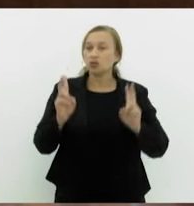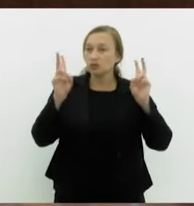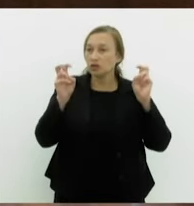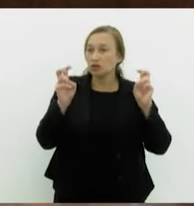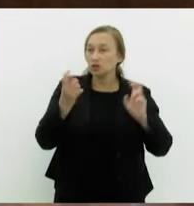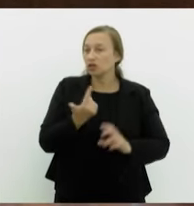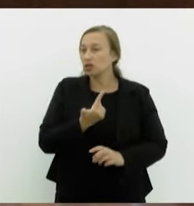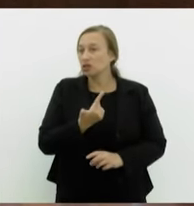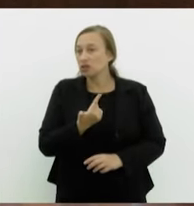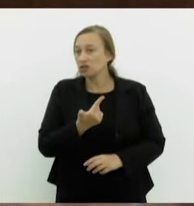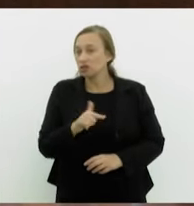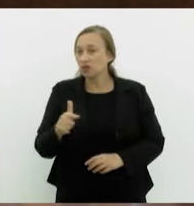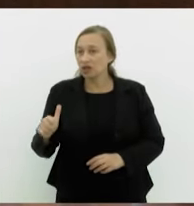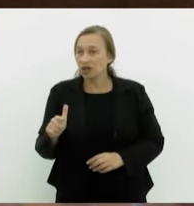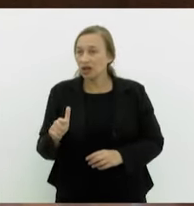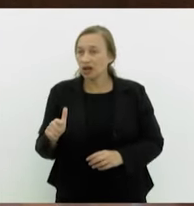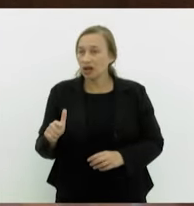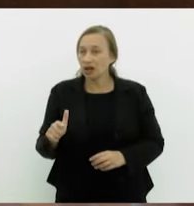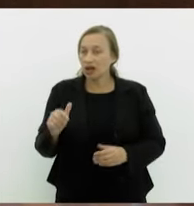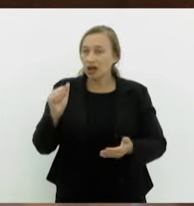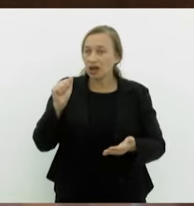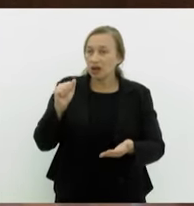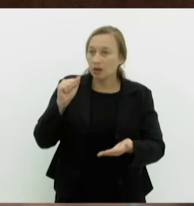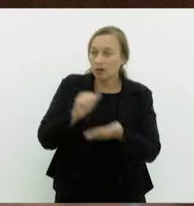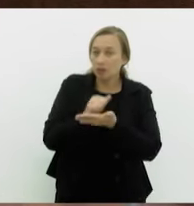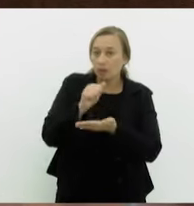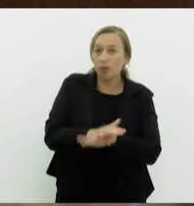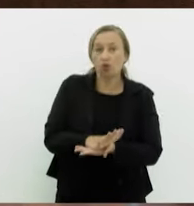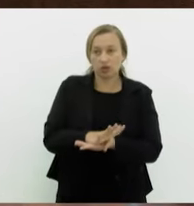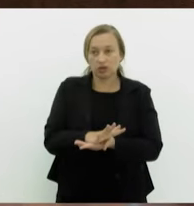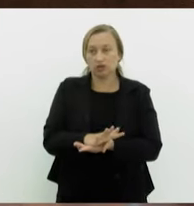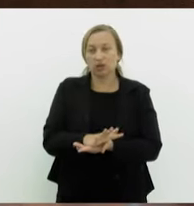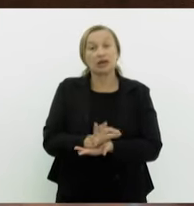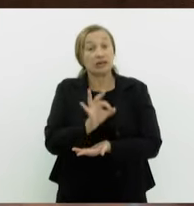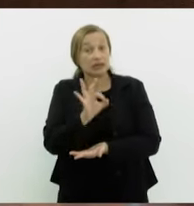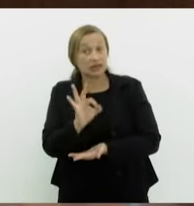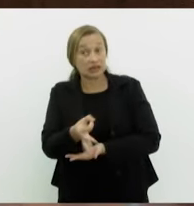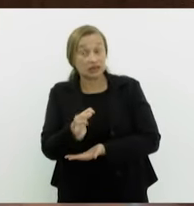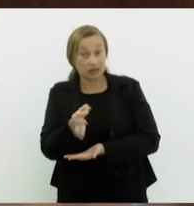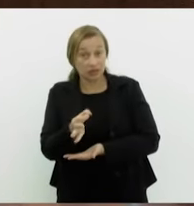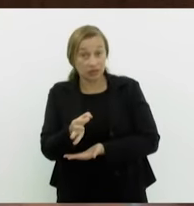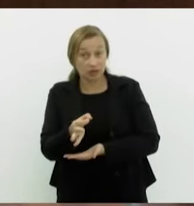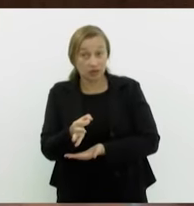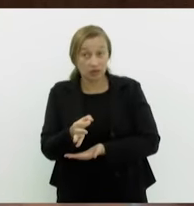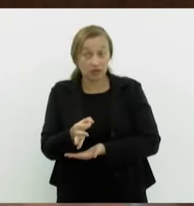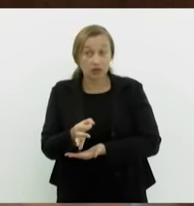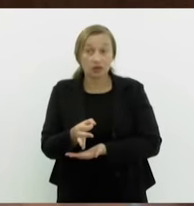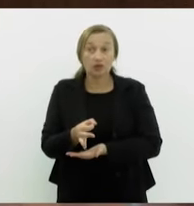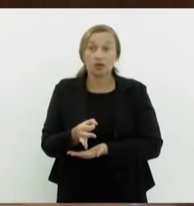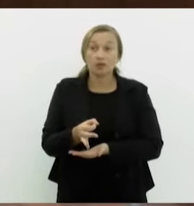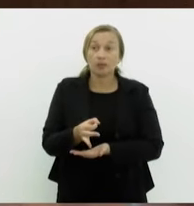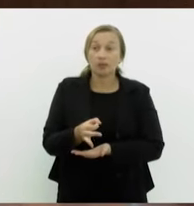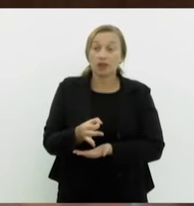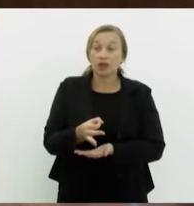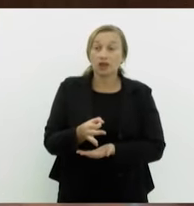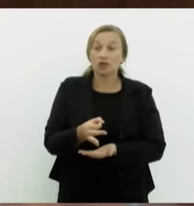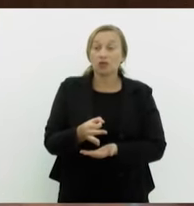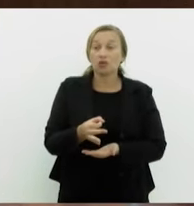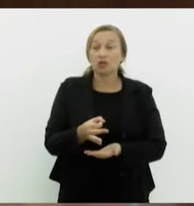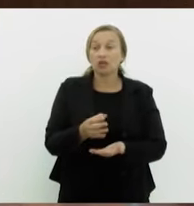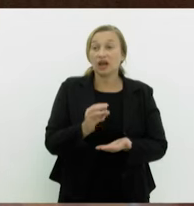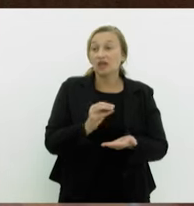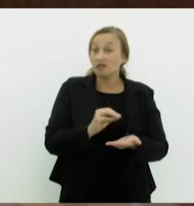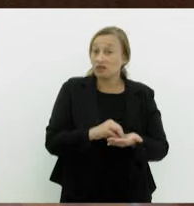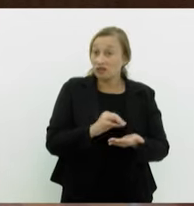haverá aplicação da pena de multa. Exatamente, quando a ausência do fornecimento